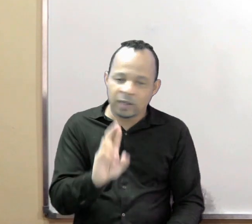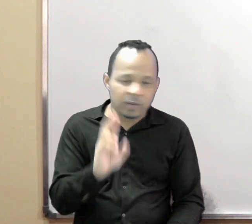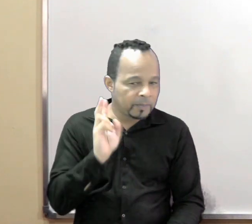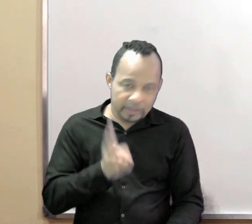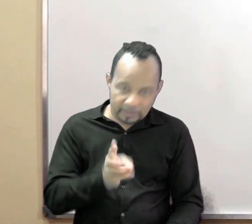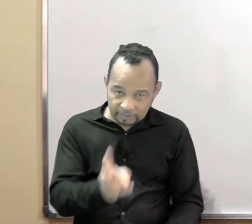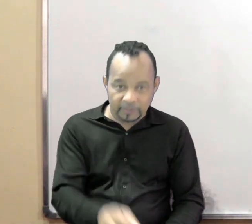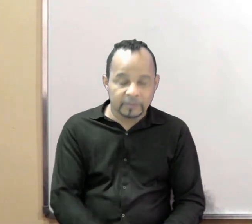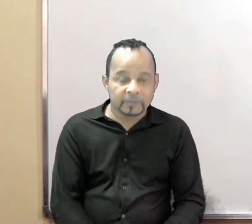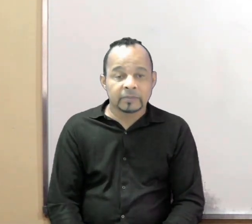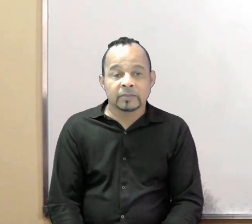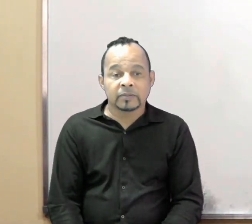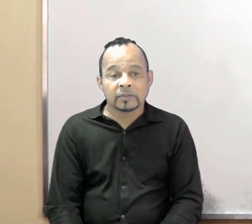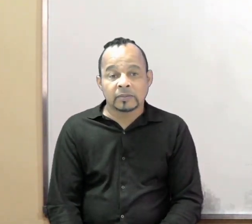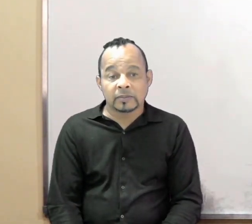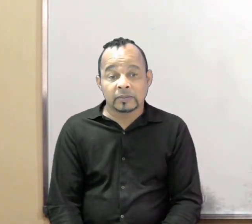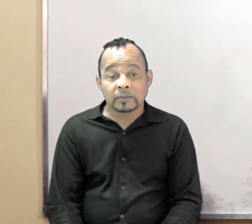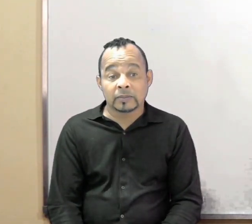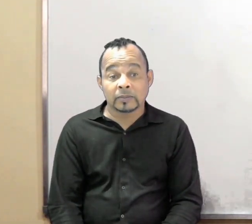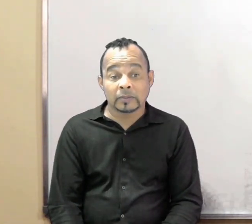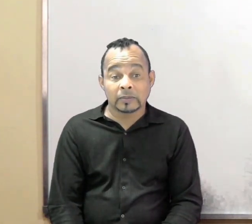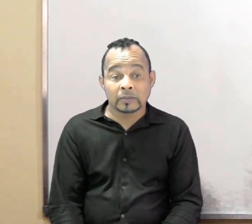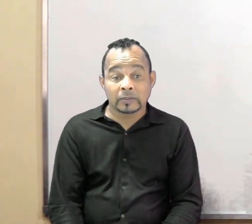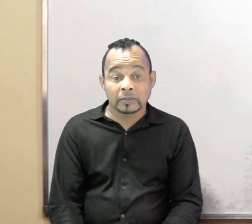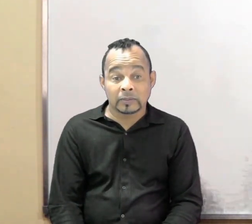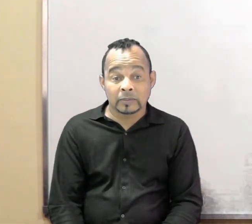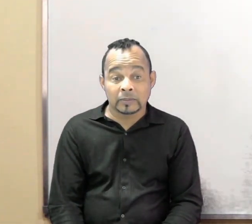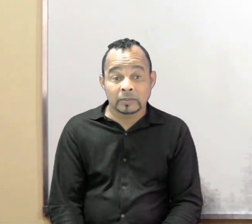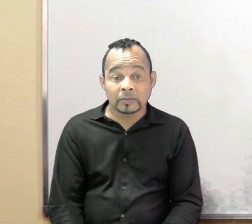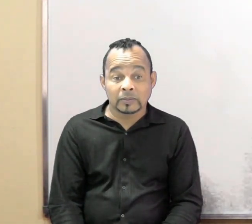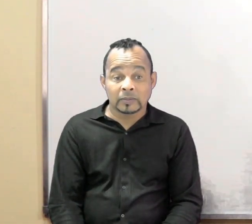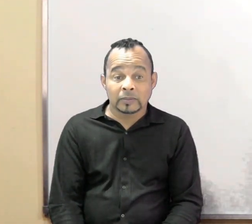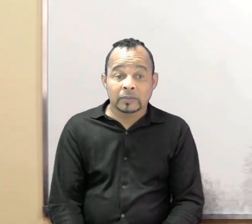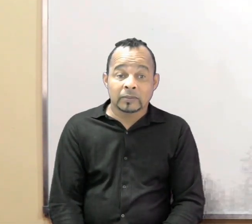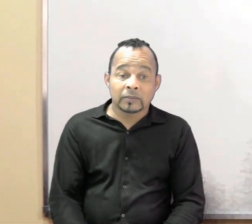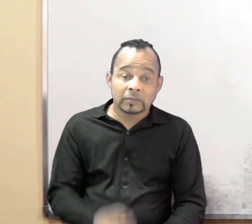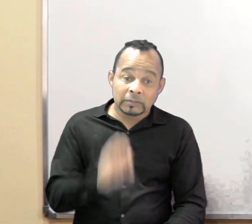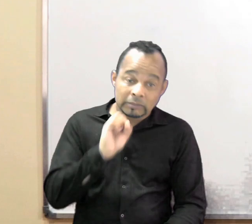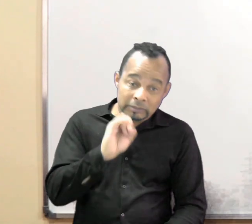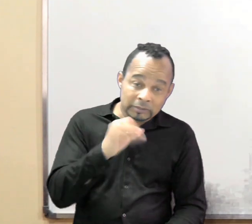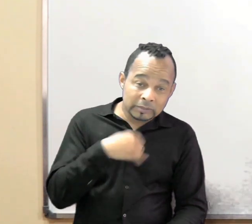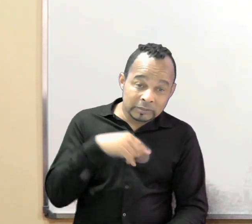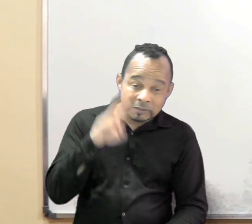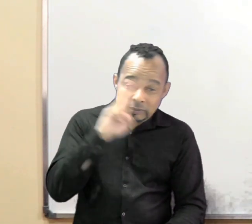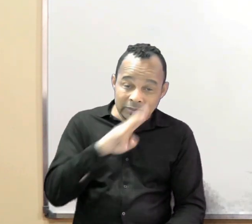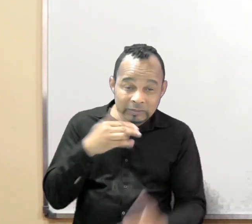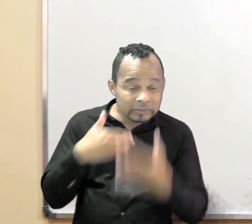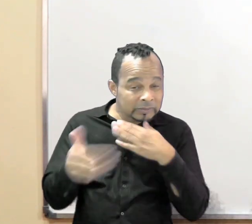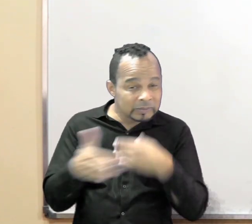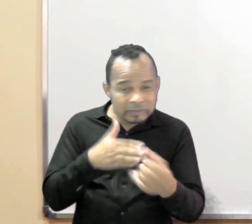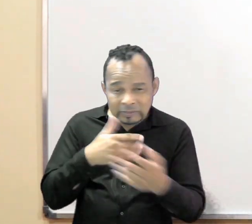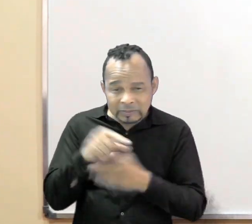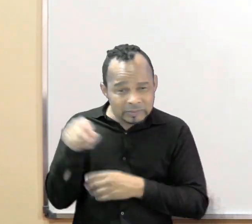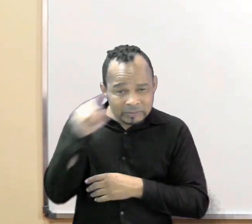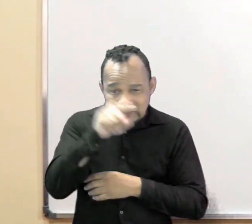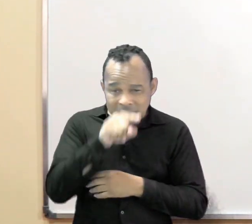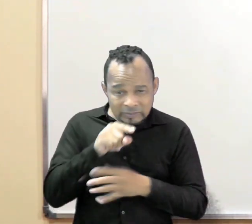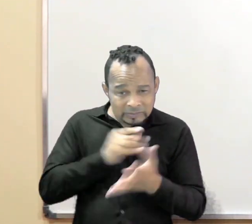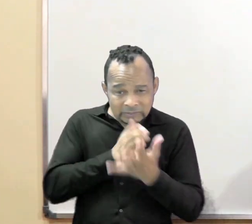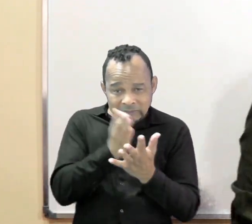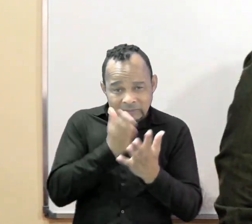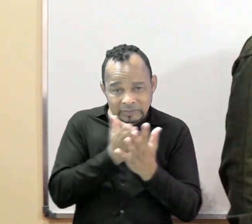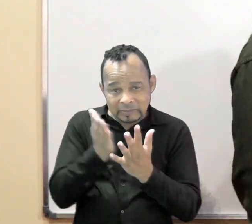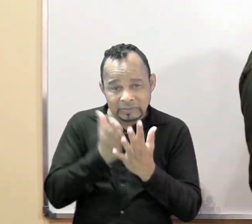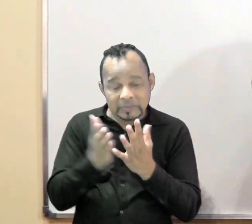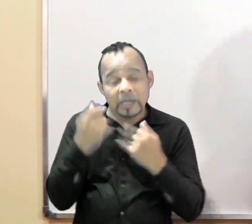qualquer forma, se eu fosse representar neste formato o vetor C, em qualquer um deles, eu